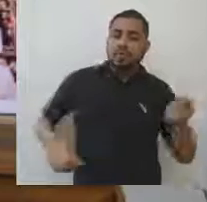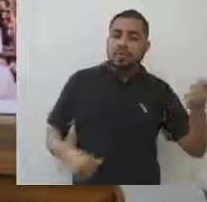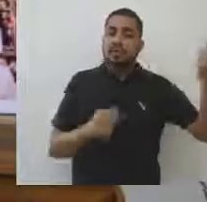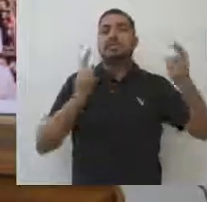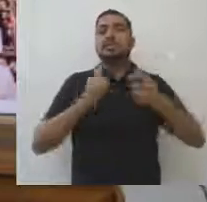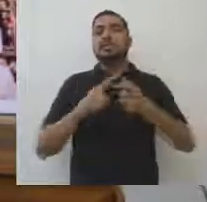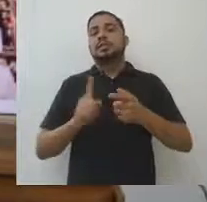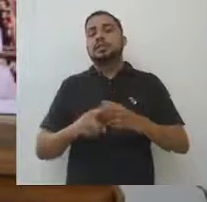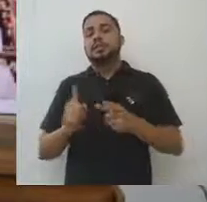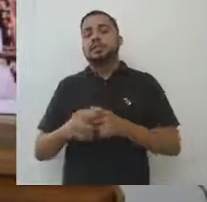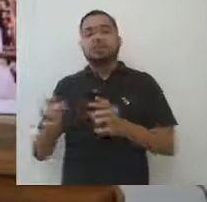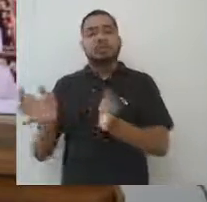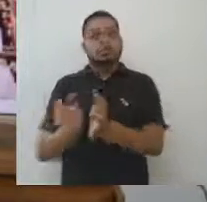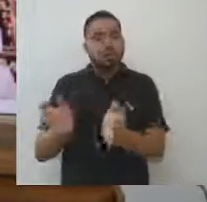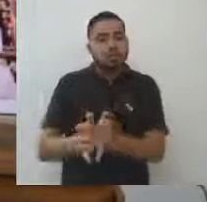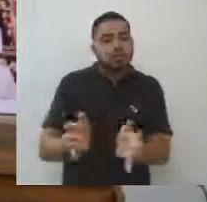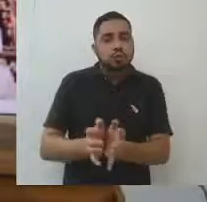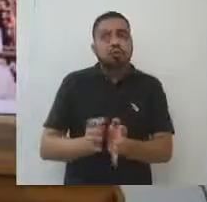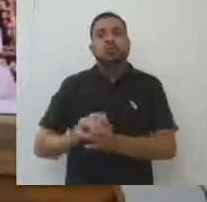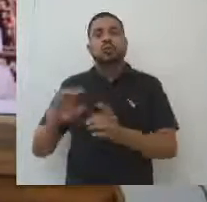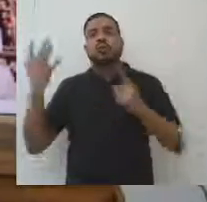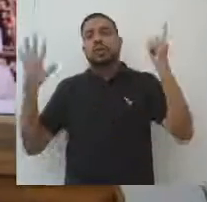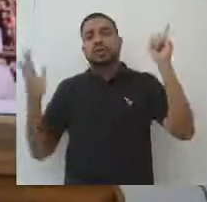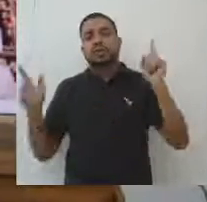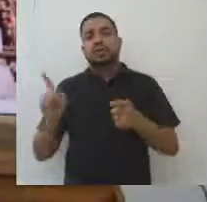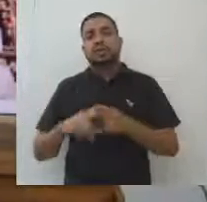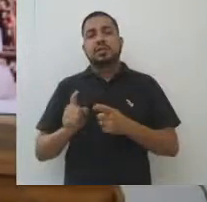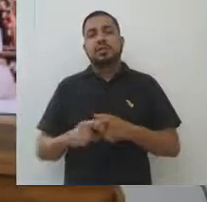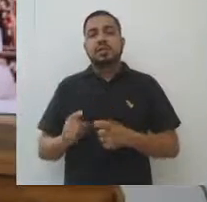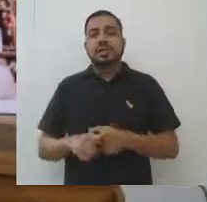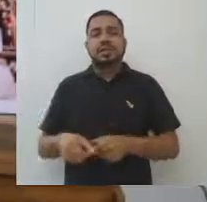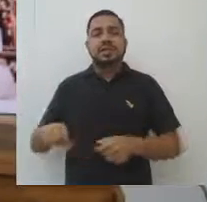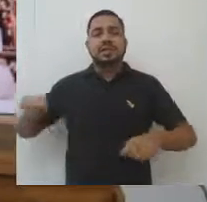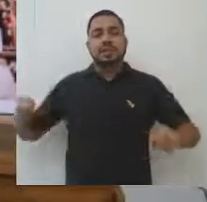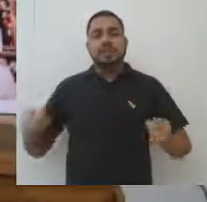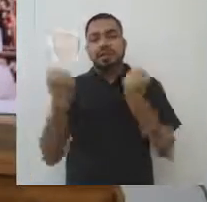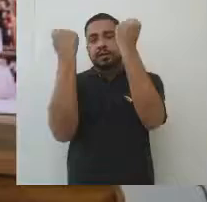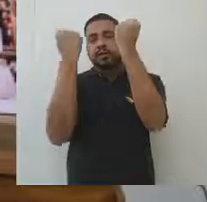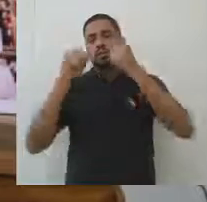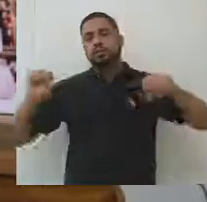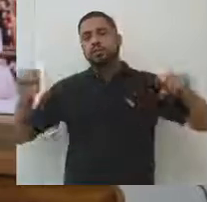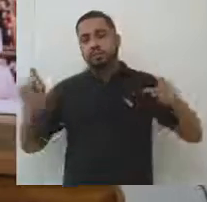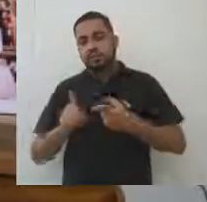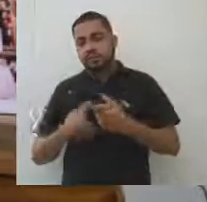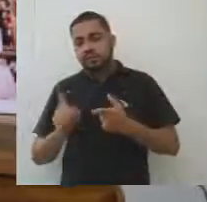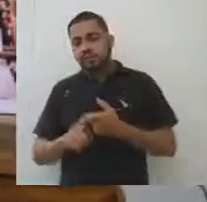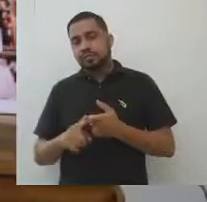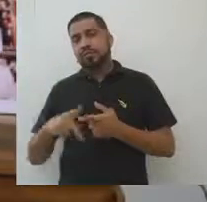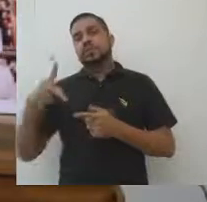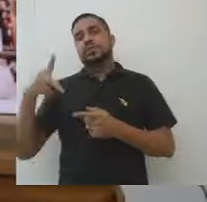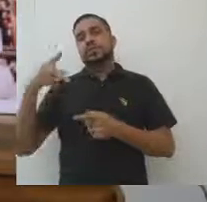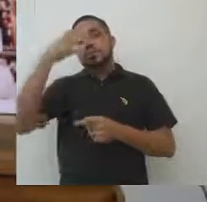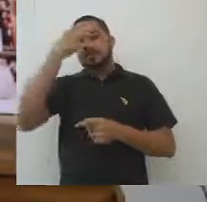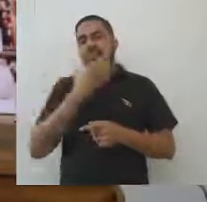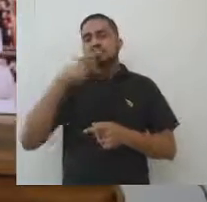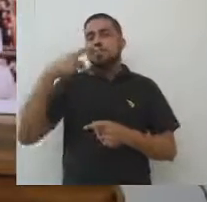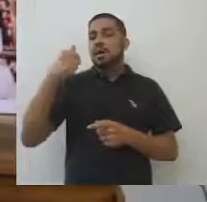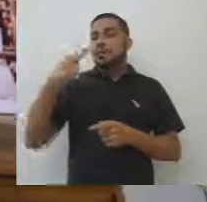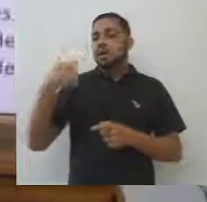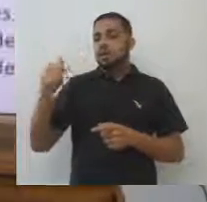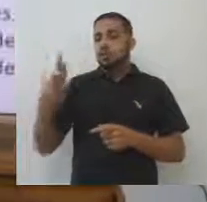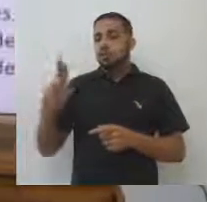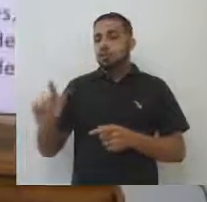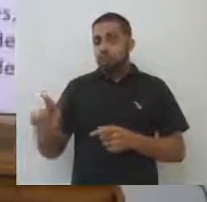troças carnavalescas, de maracatus, de papangus, tá certo? A gente